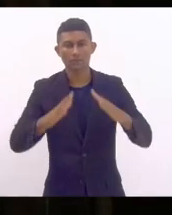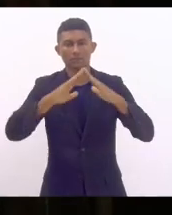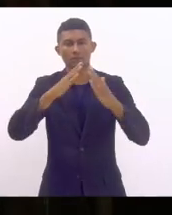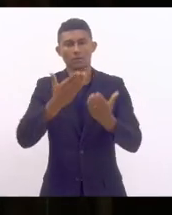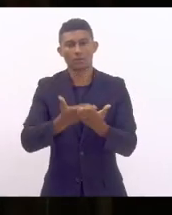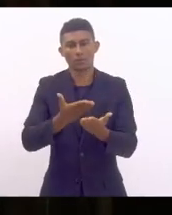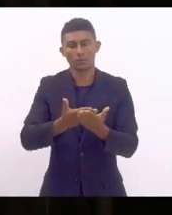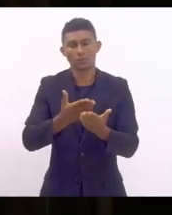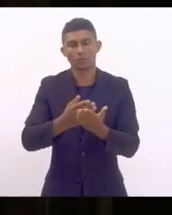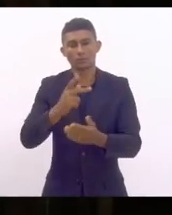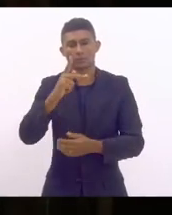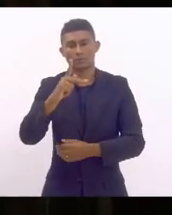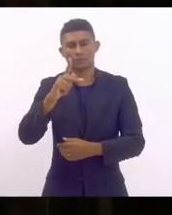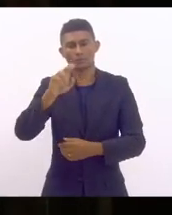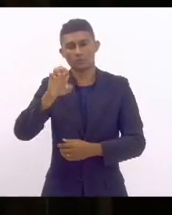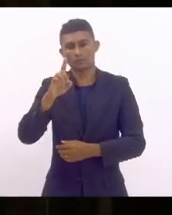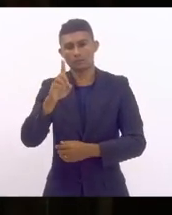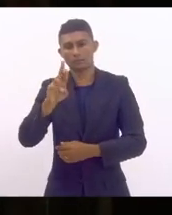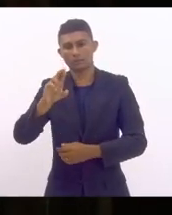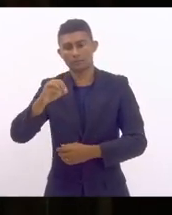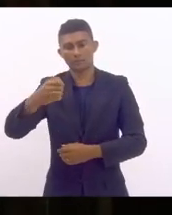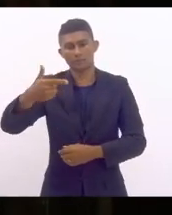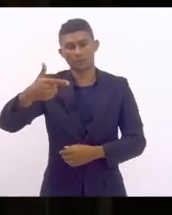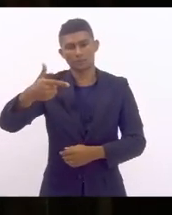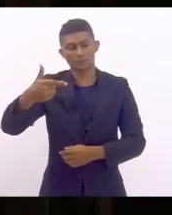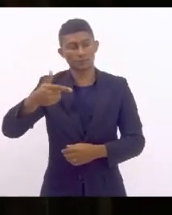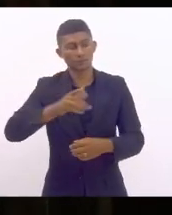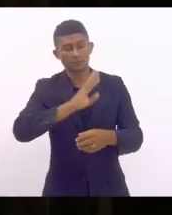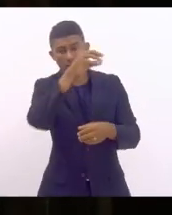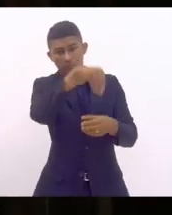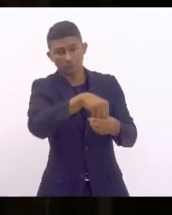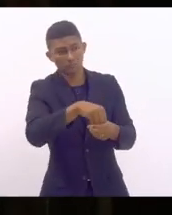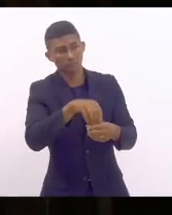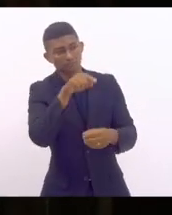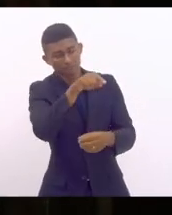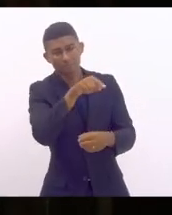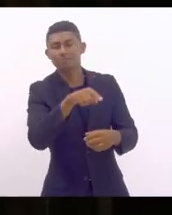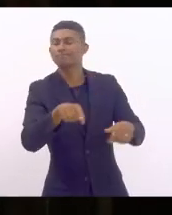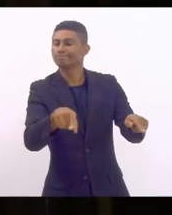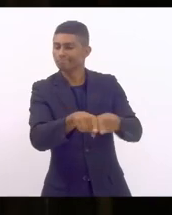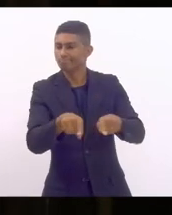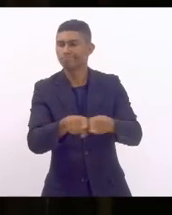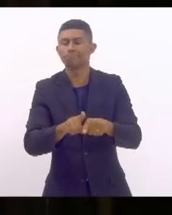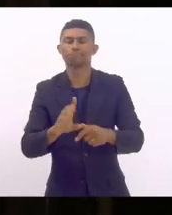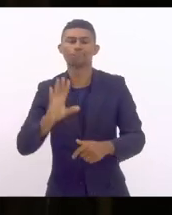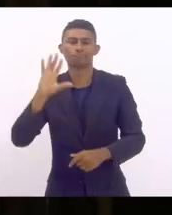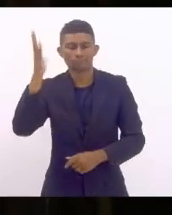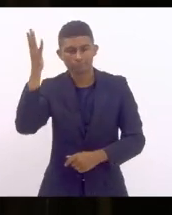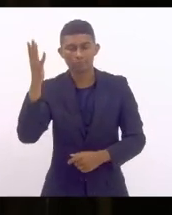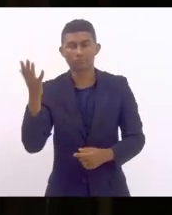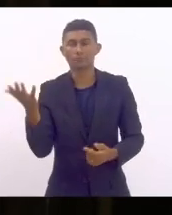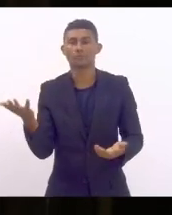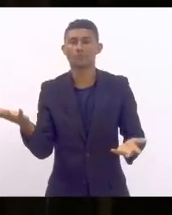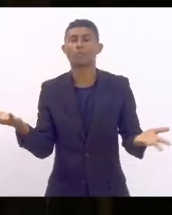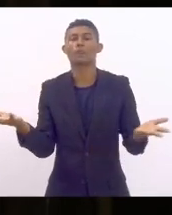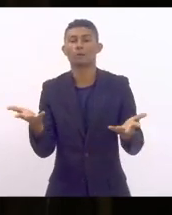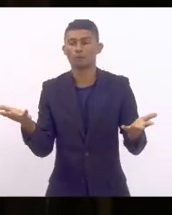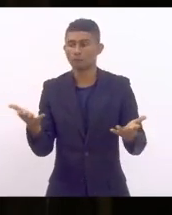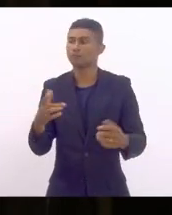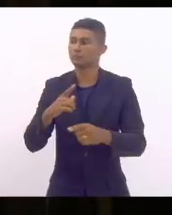Colégio Pedro Segundo nada mais é do que o microcosmos de tudo isso que hoje assola a nossa nação